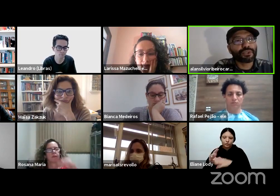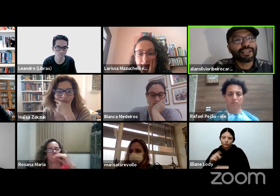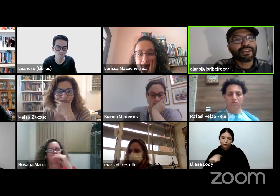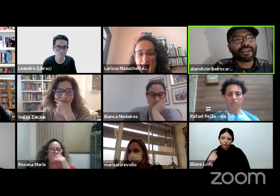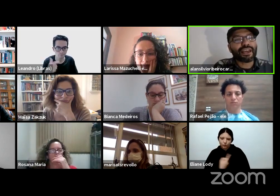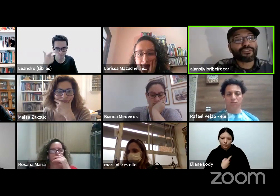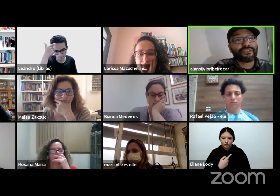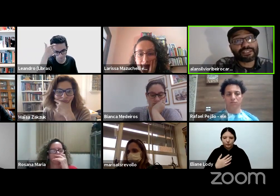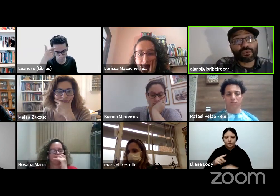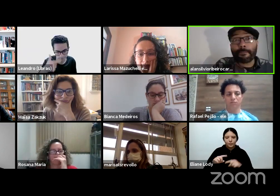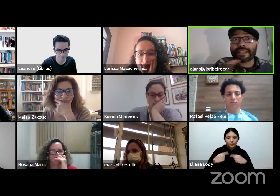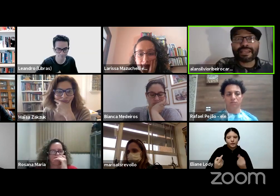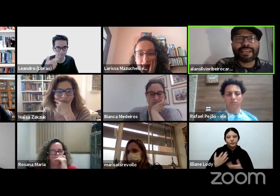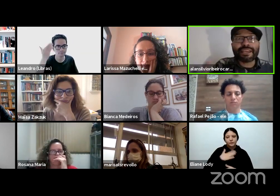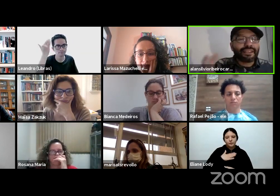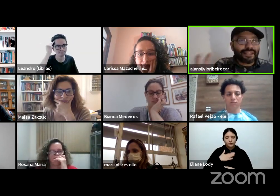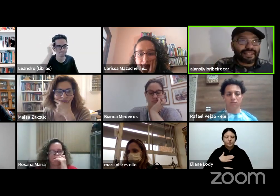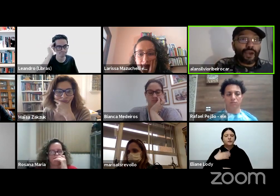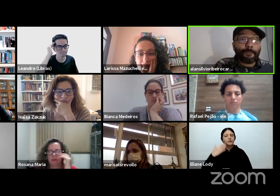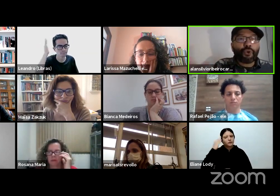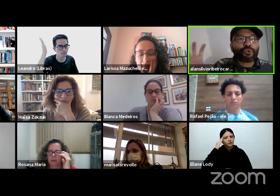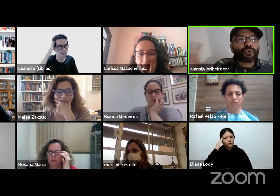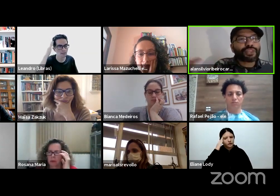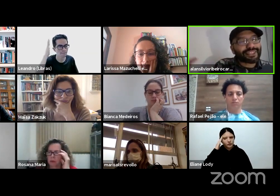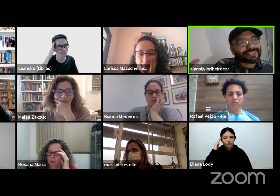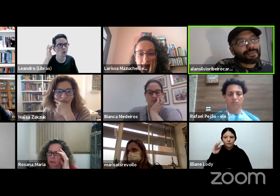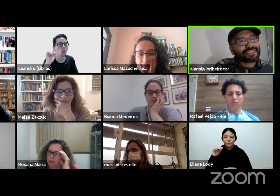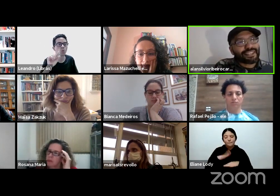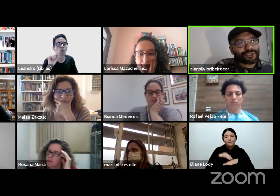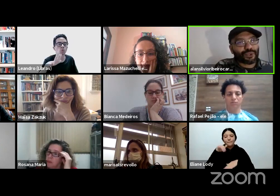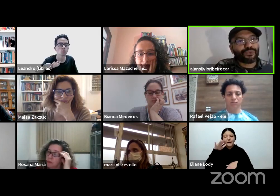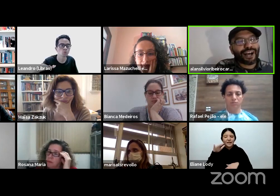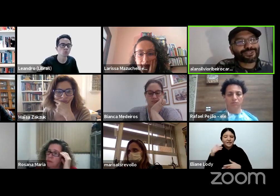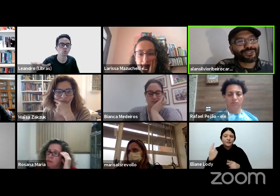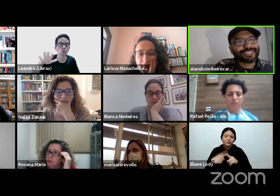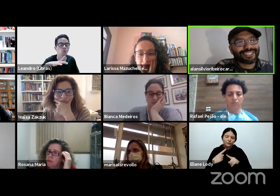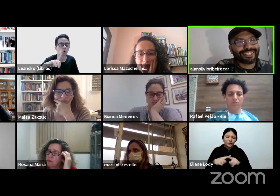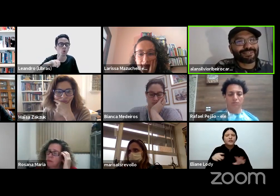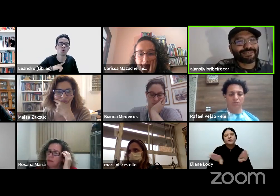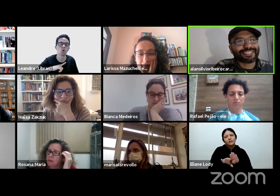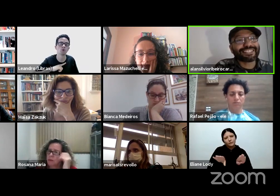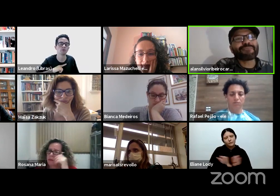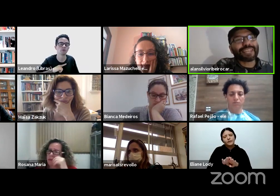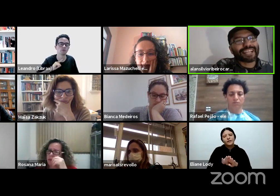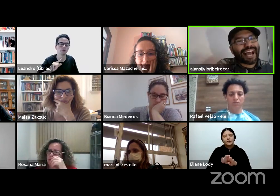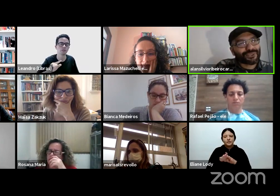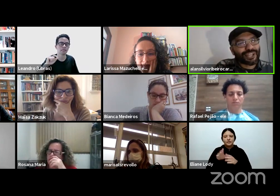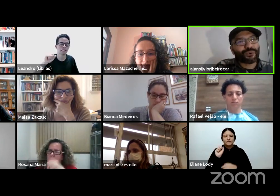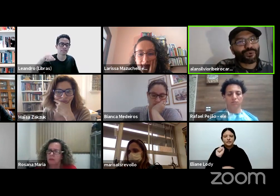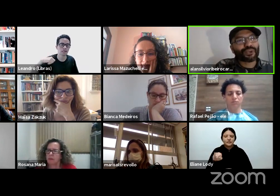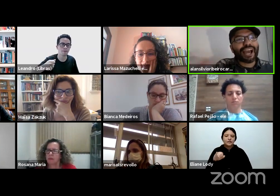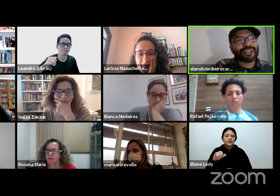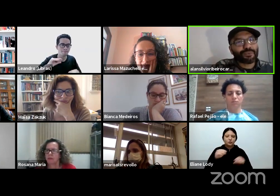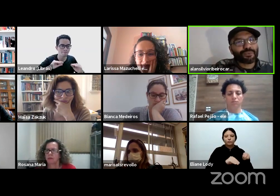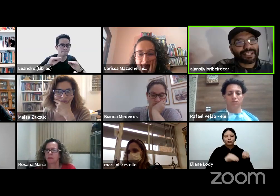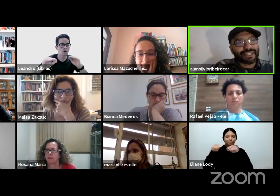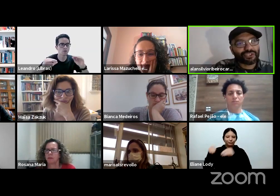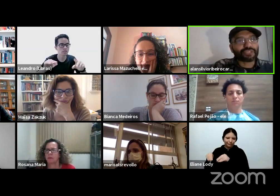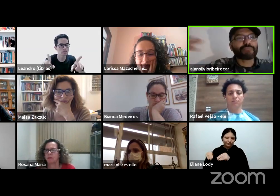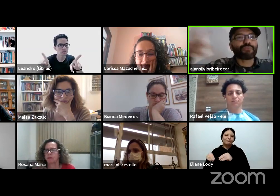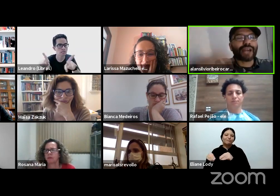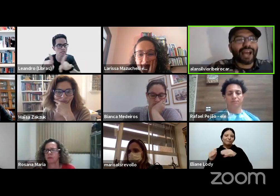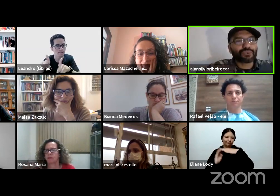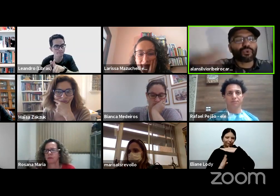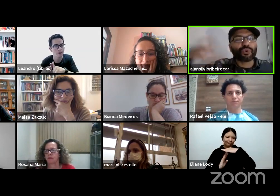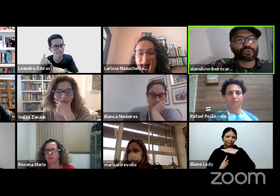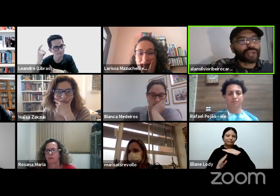exemplo, né, fez eu compreender, né, um pouco. Também tem isso, né, o fato de ter migrado, né, o lugar do migrante,